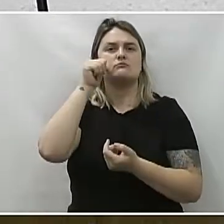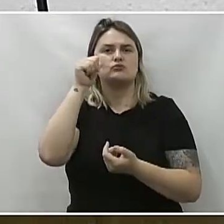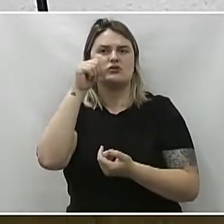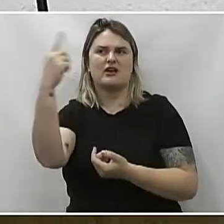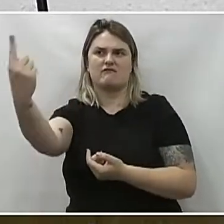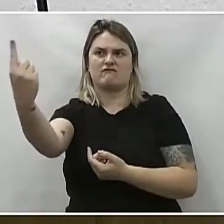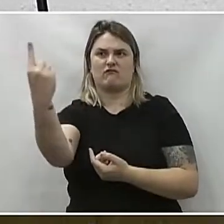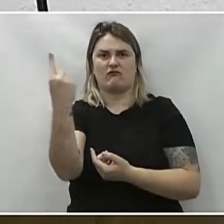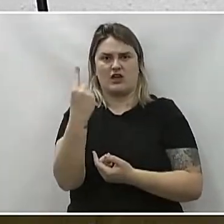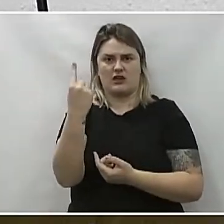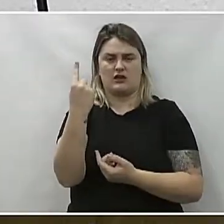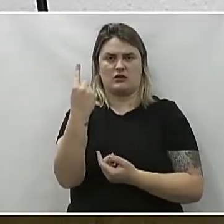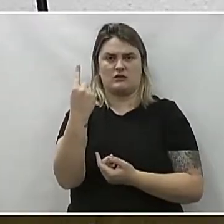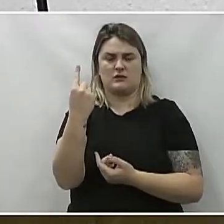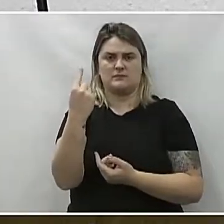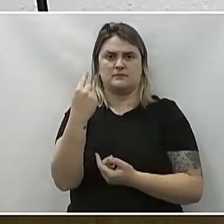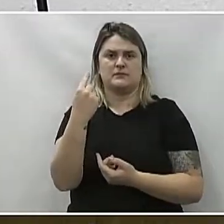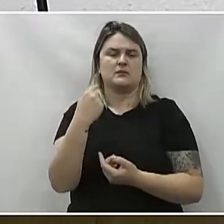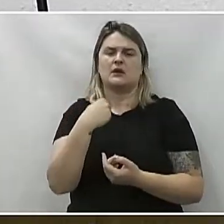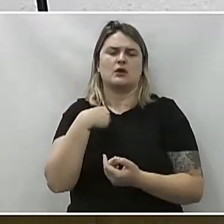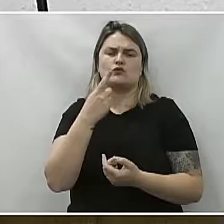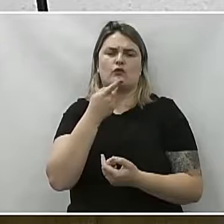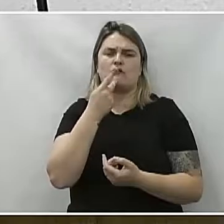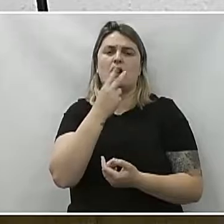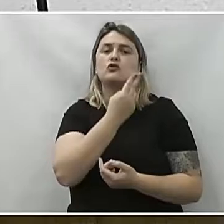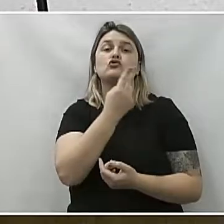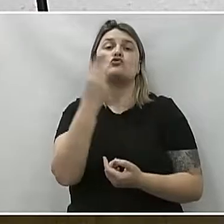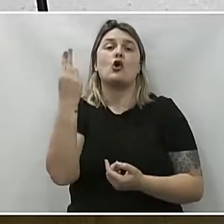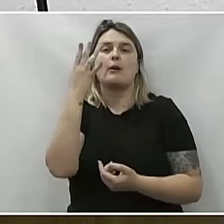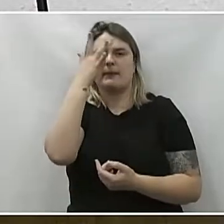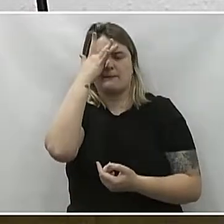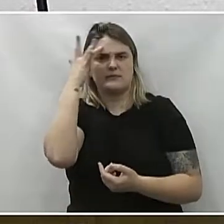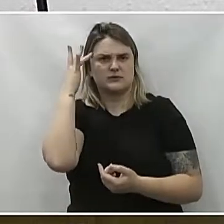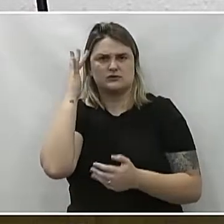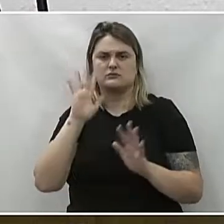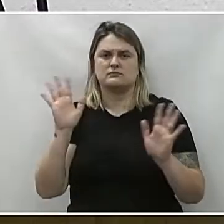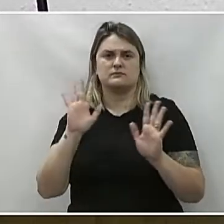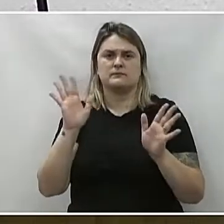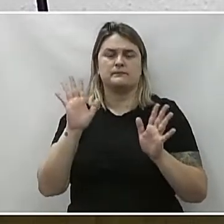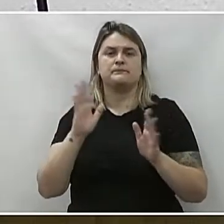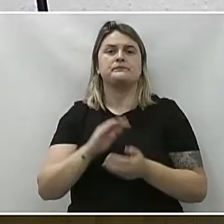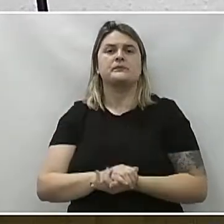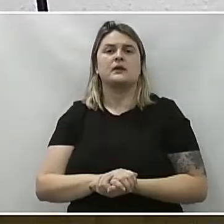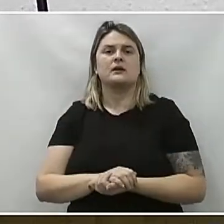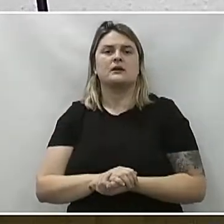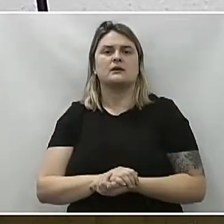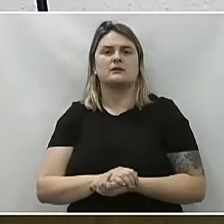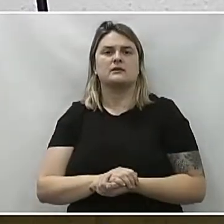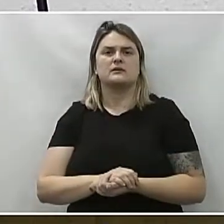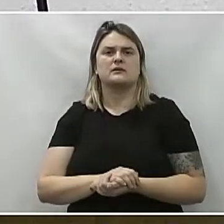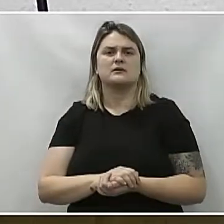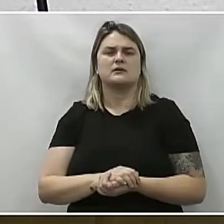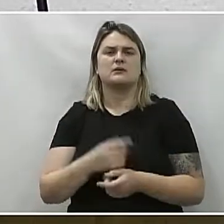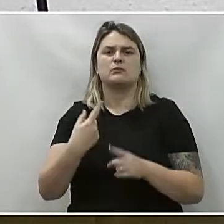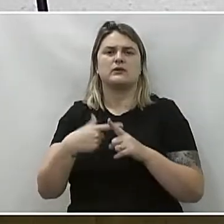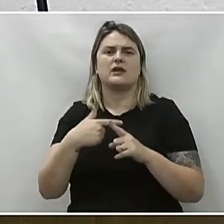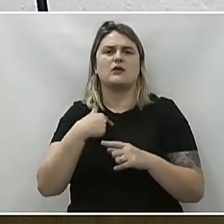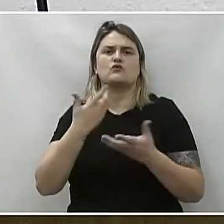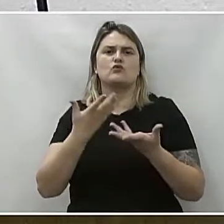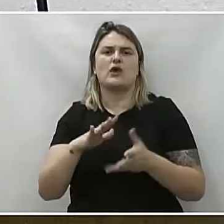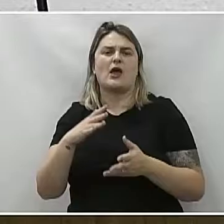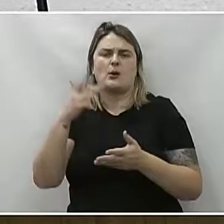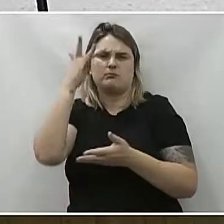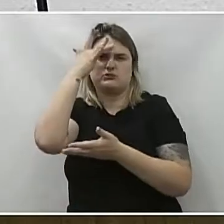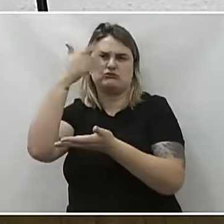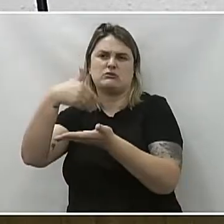a funcionária, eu já quero dizer para vocês que eu não vou citar nome aqui de nenhum funcionário, porque a intenção aqui não é cortar a cabeça de ninguém,